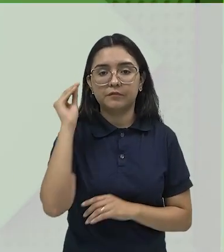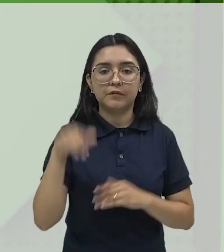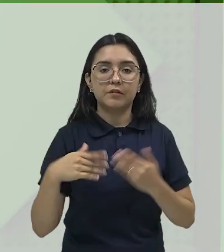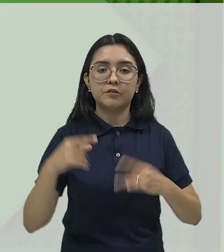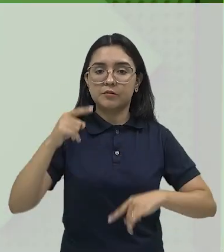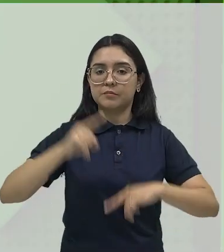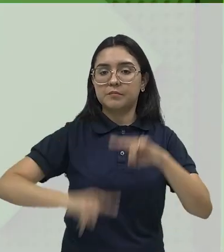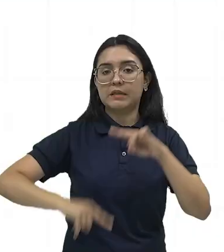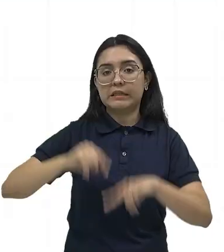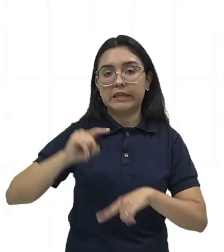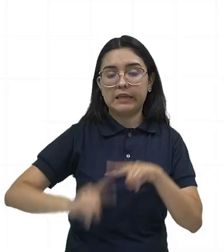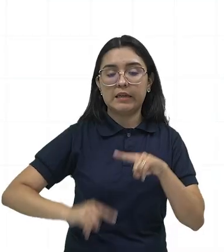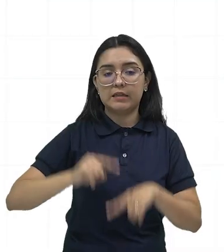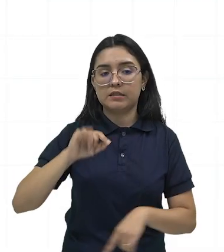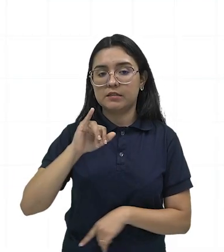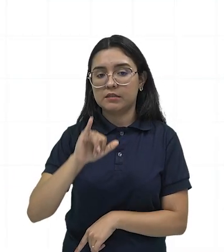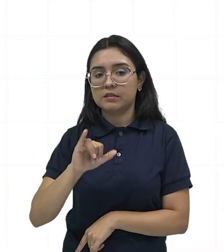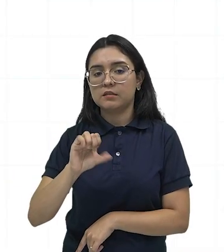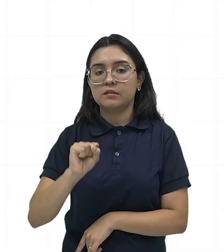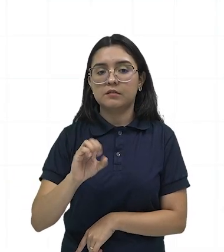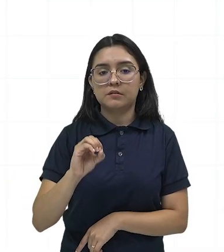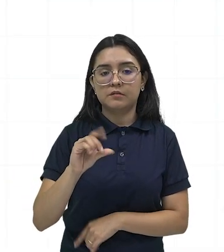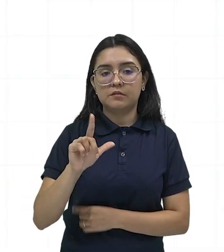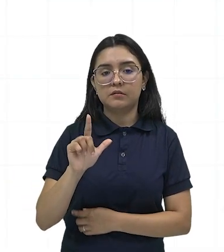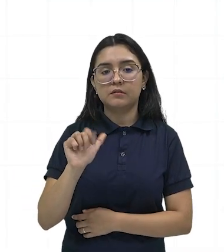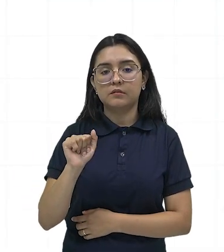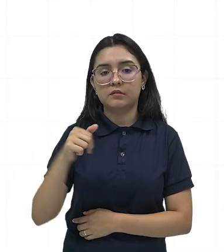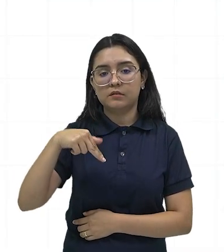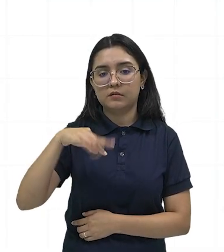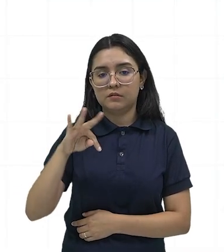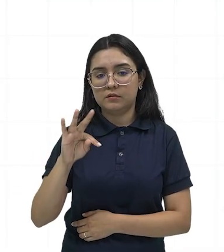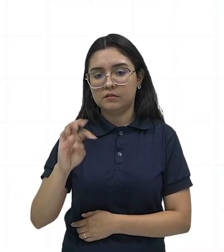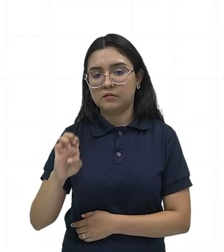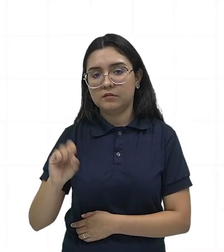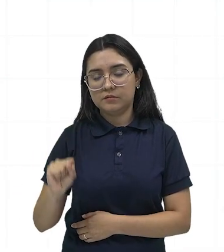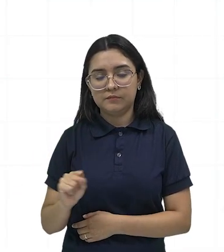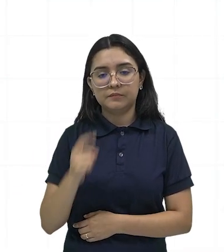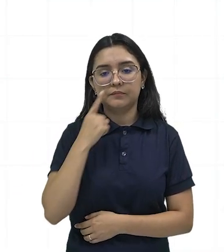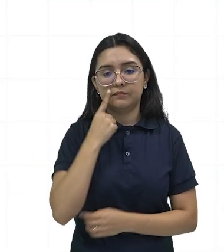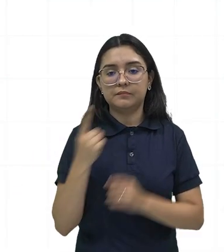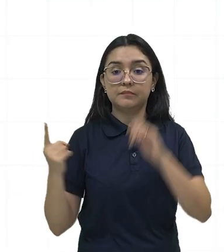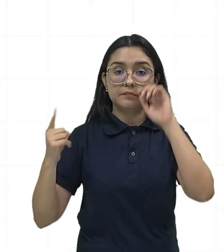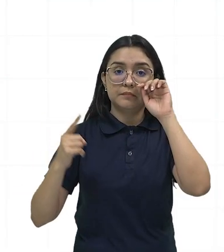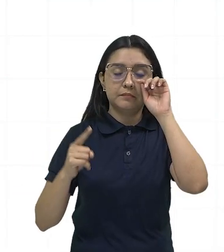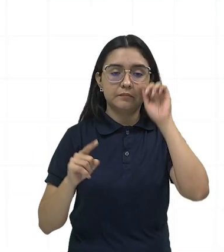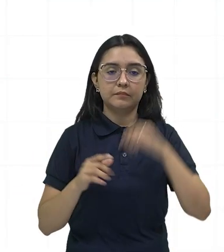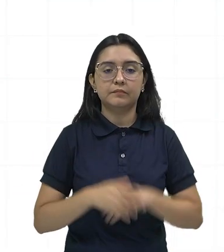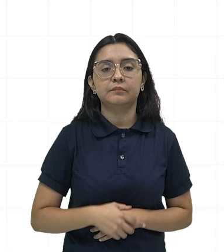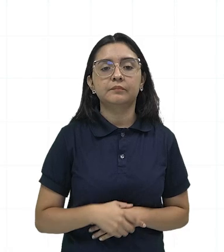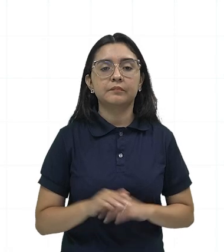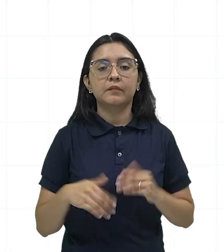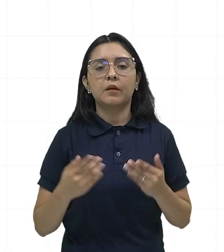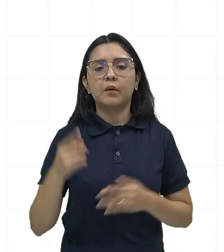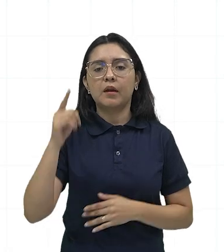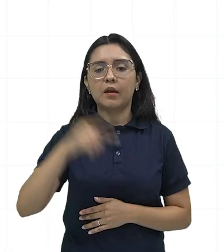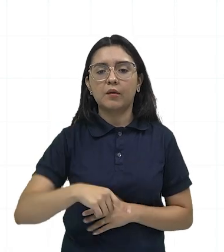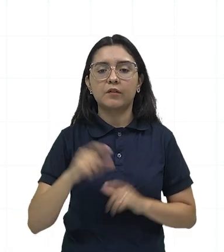que são chamados de isolantes. Os materiais isolantes são aqueles que vão